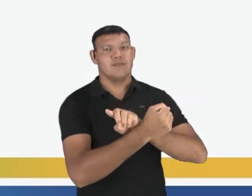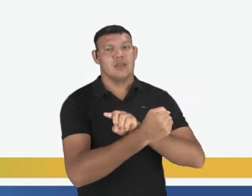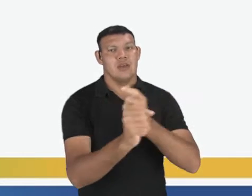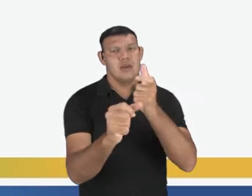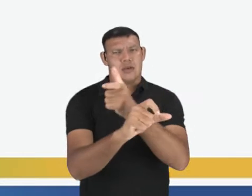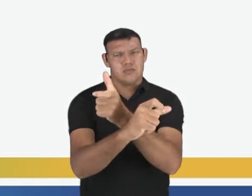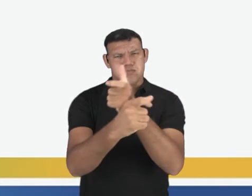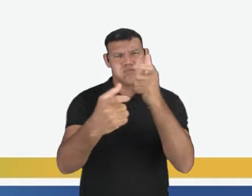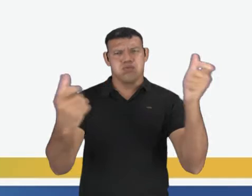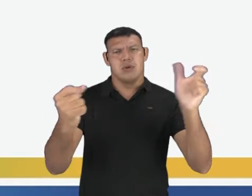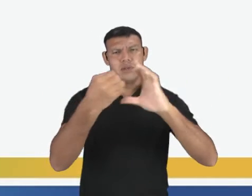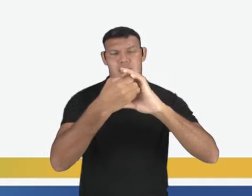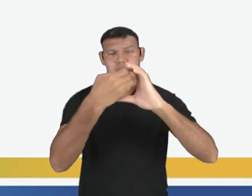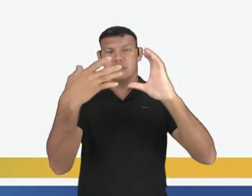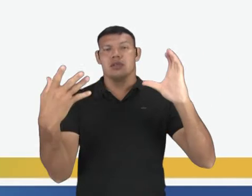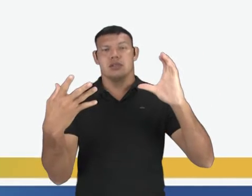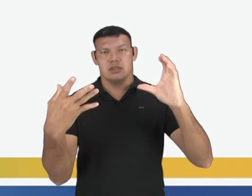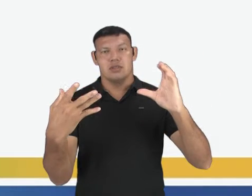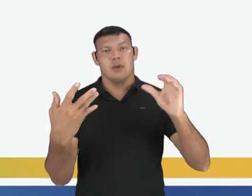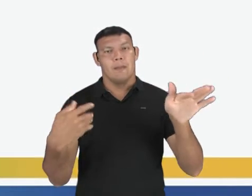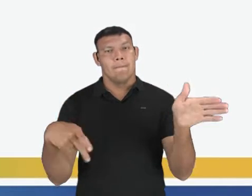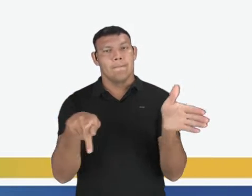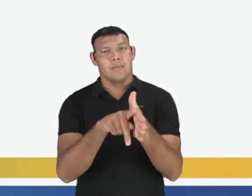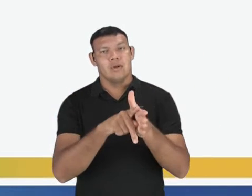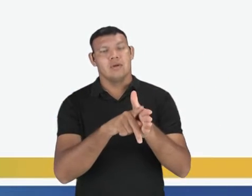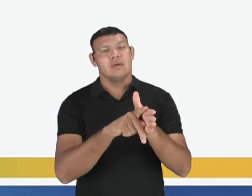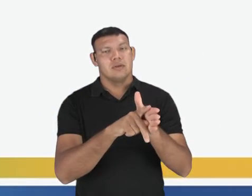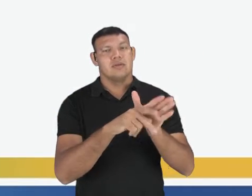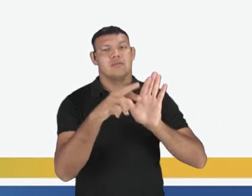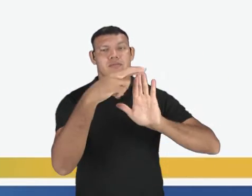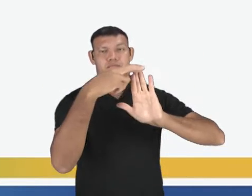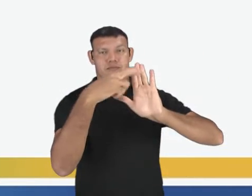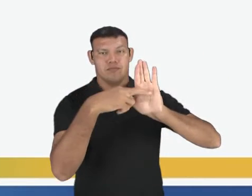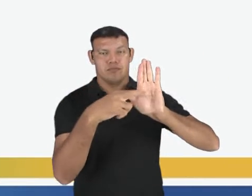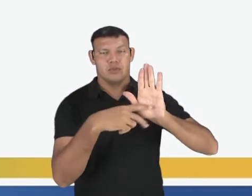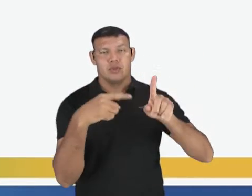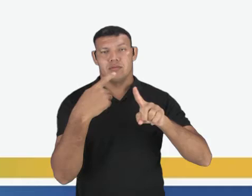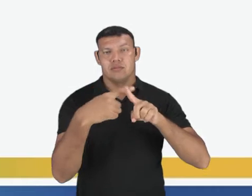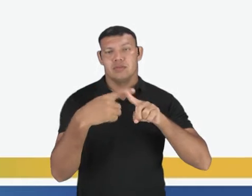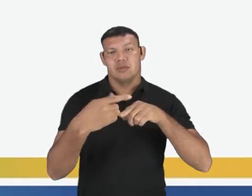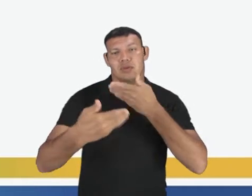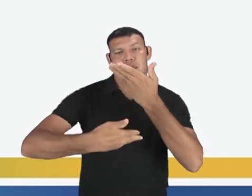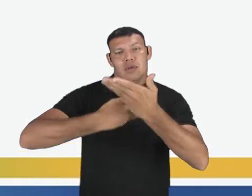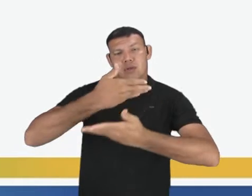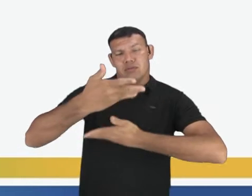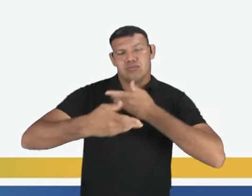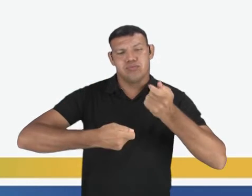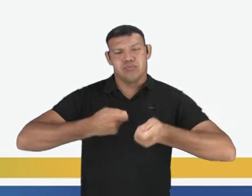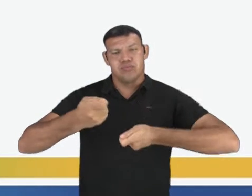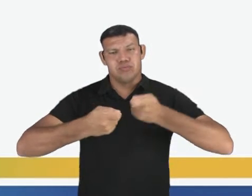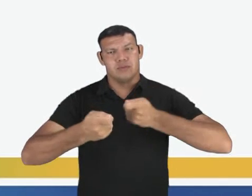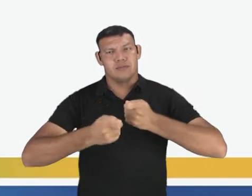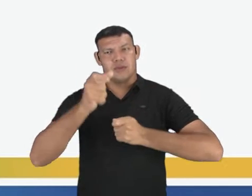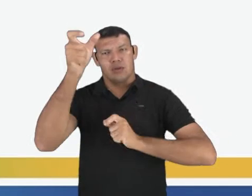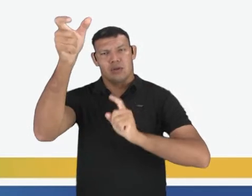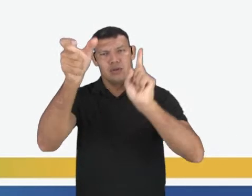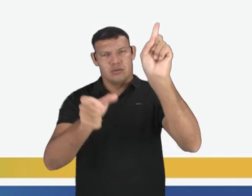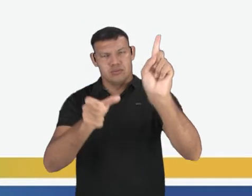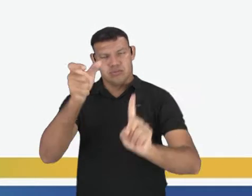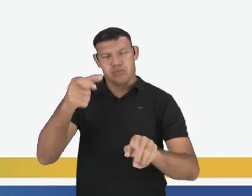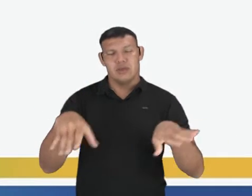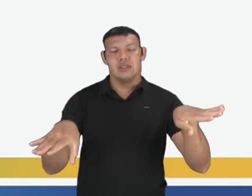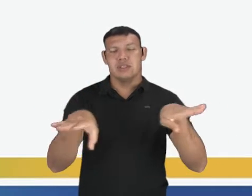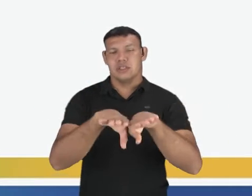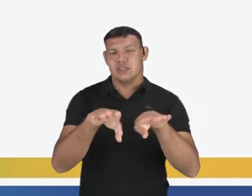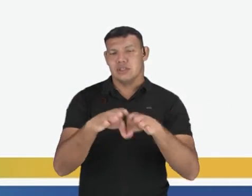uma característica normativa, na medida em que moldam a interação entre o indivíduo e o